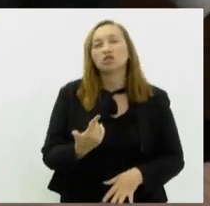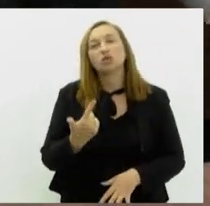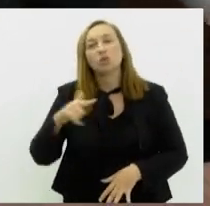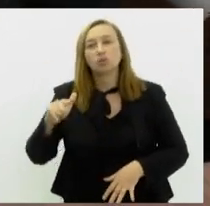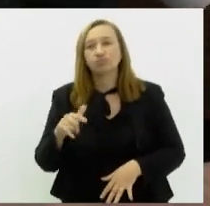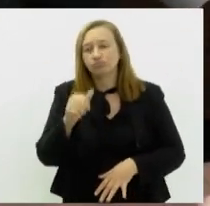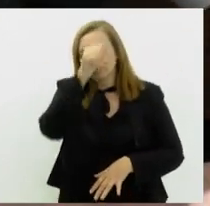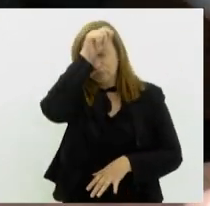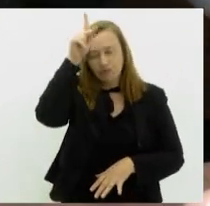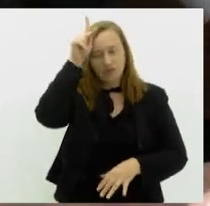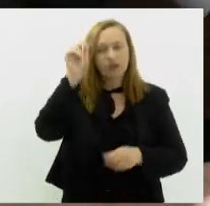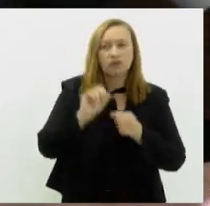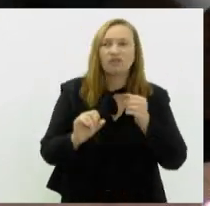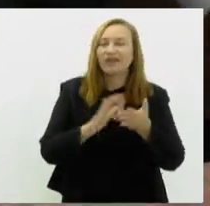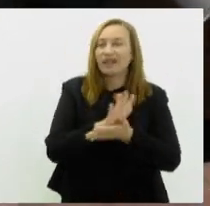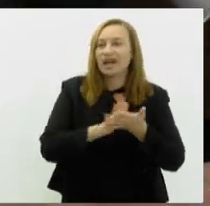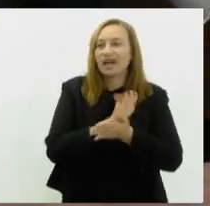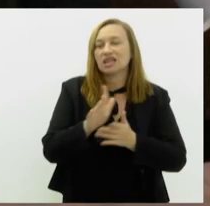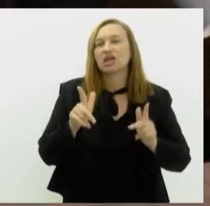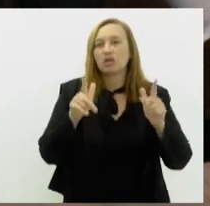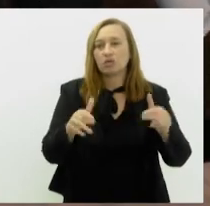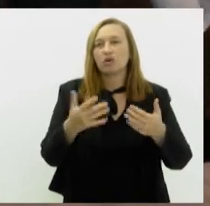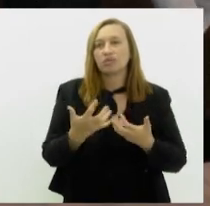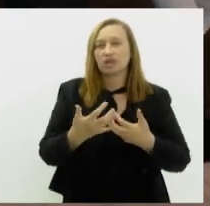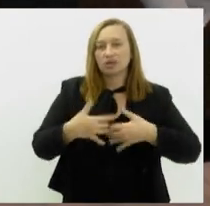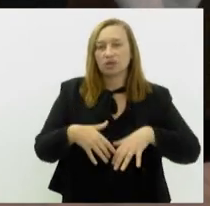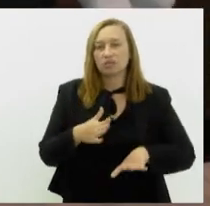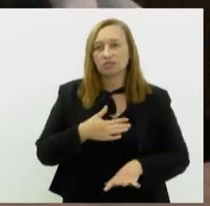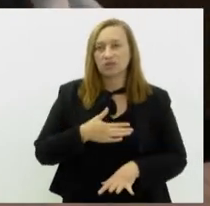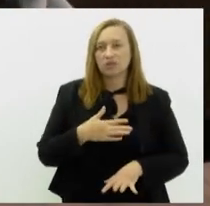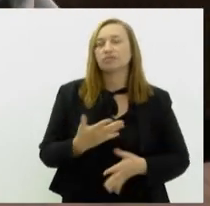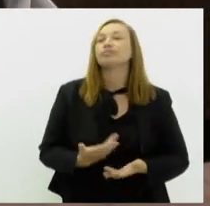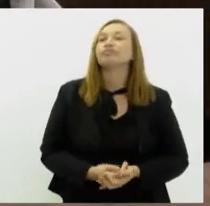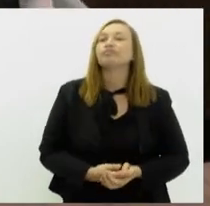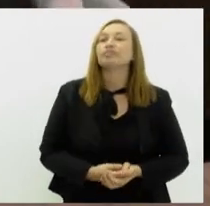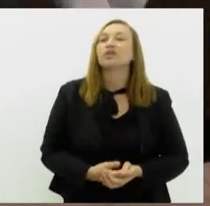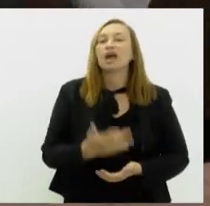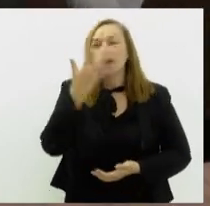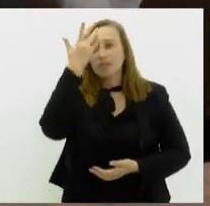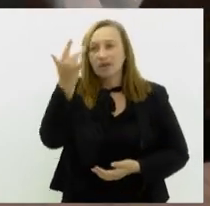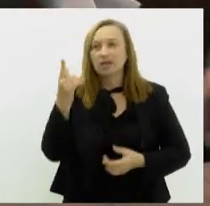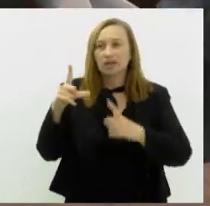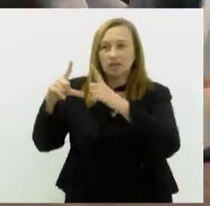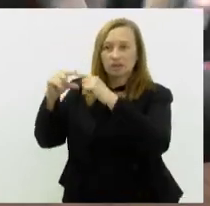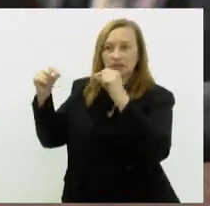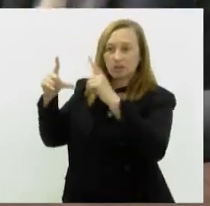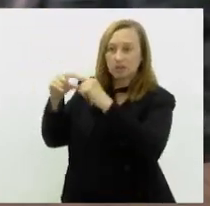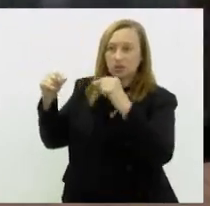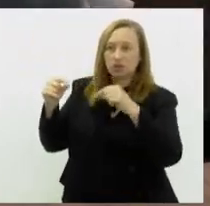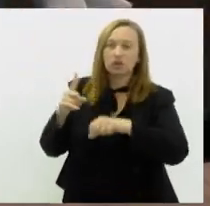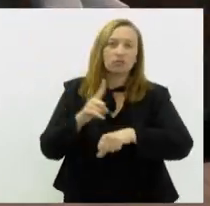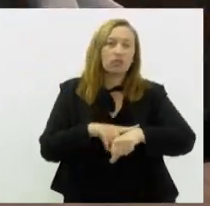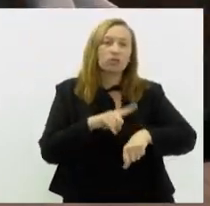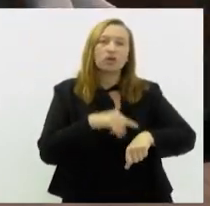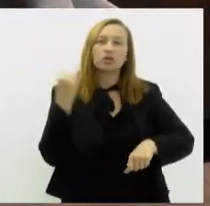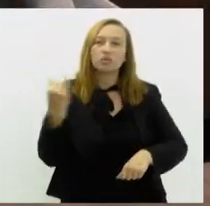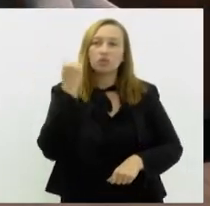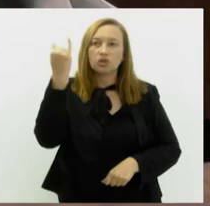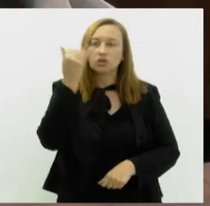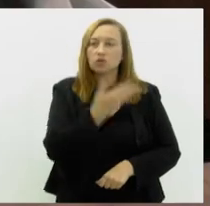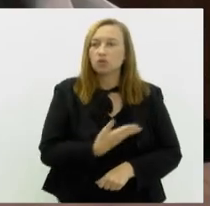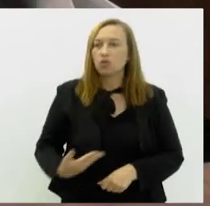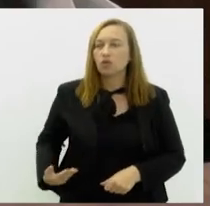sejam incompetentes, como no caso da minha cidade de Petrópolis. E amanhã estaremos em Brasília, num grande momento importante do governo